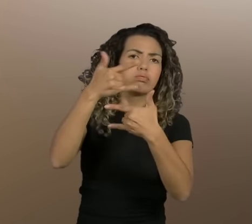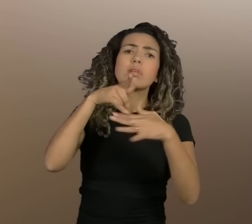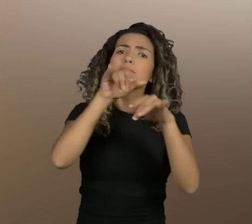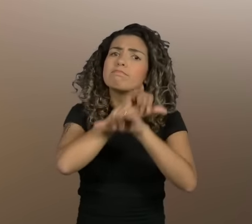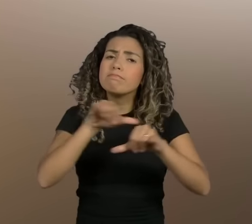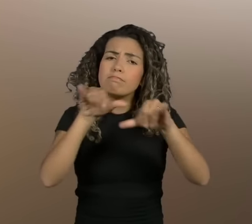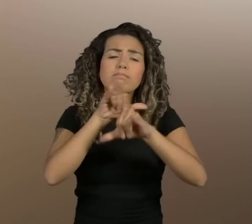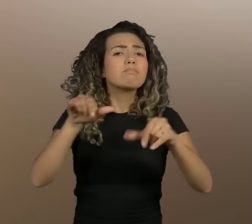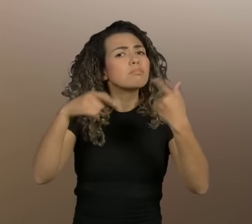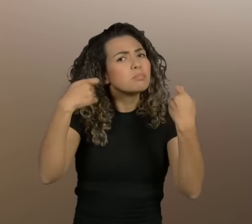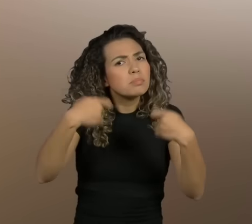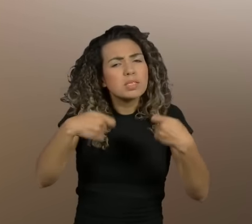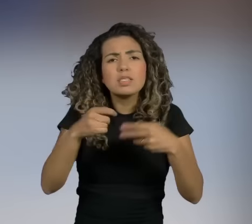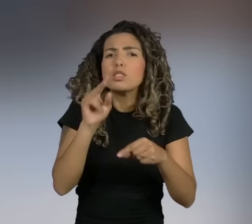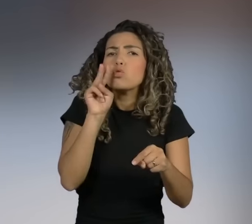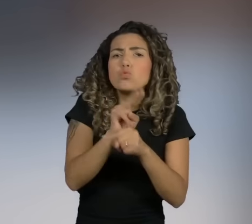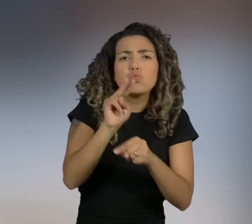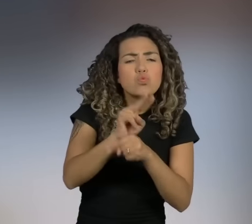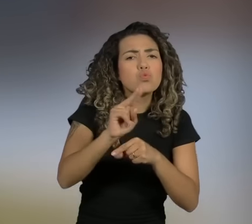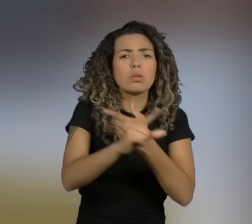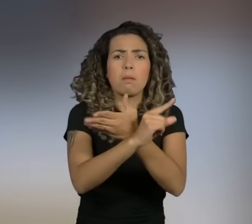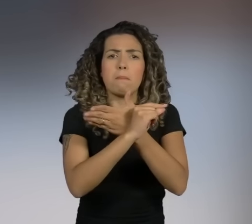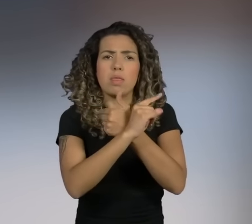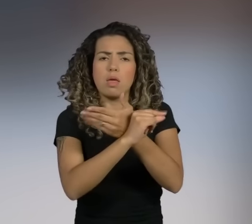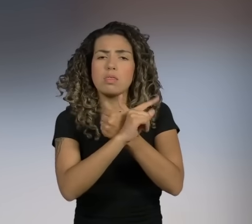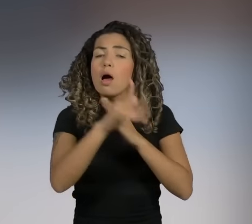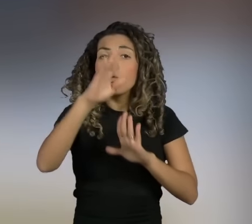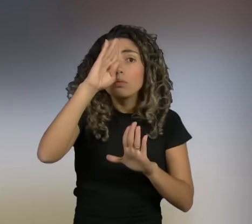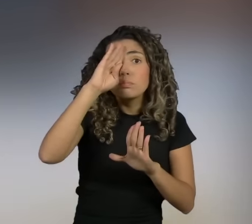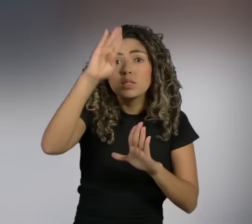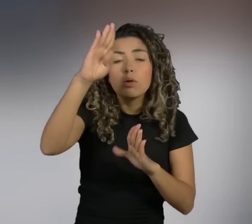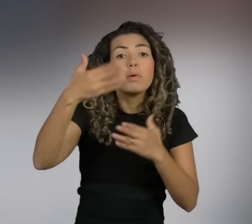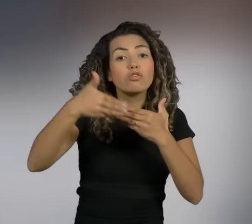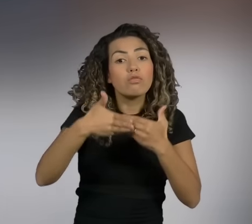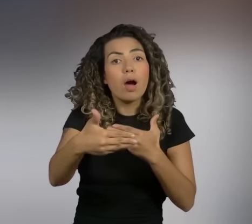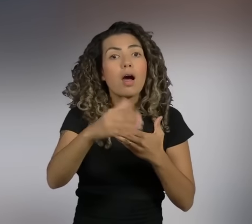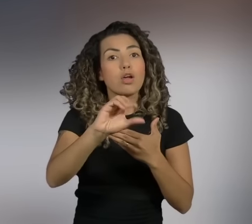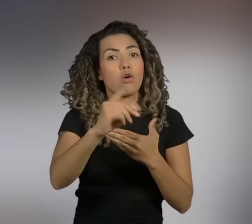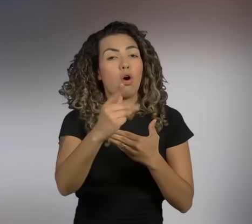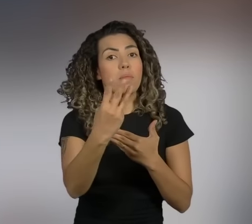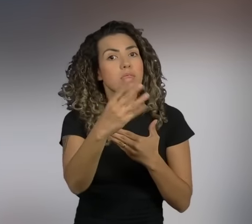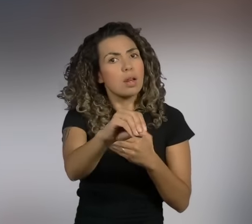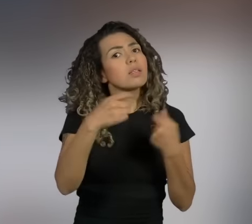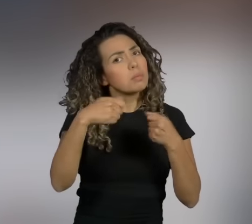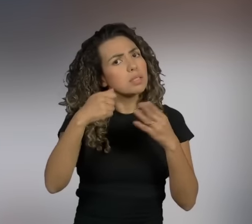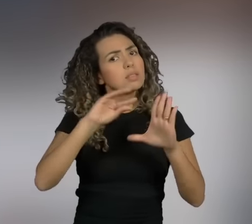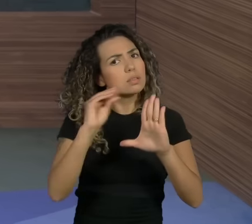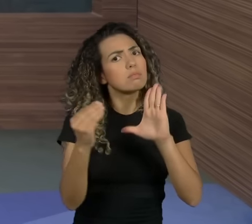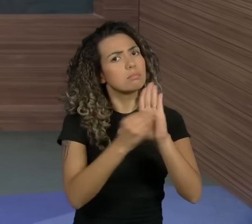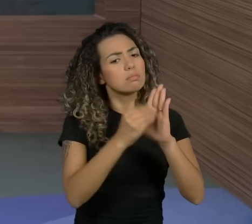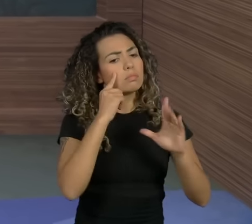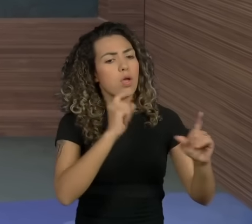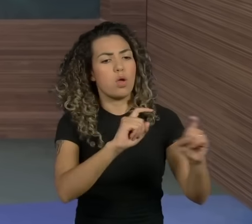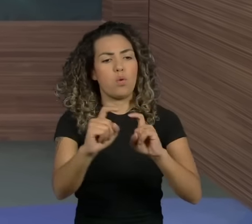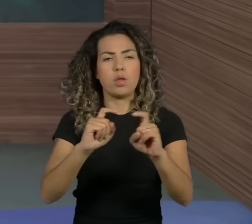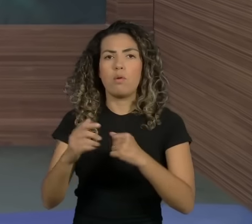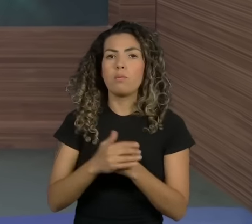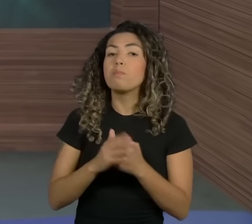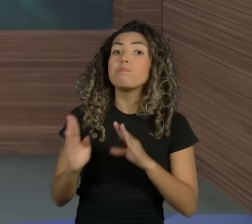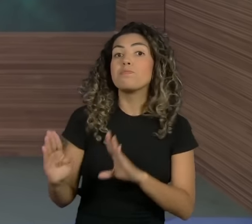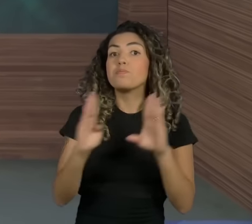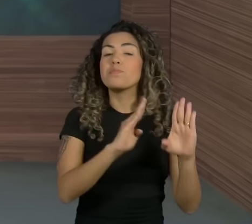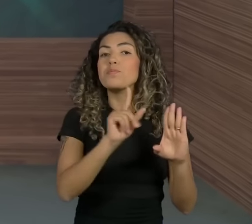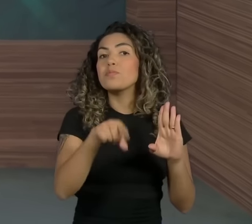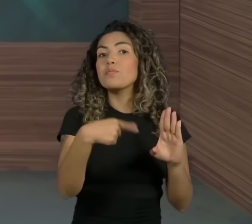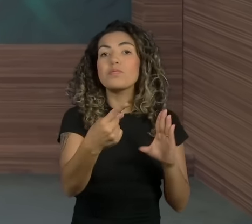de áreas úmidas como o Pantanal nas discussões da próxima Conferência sobre o Clima. Veja a seguir